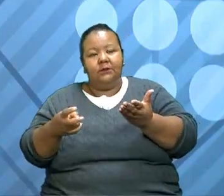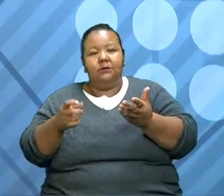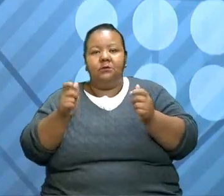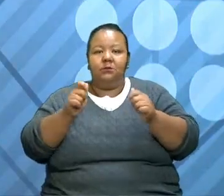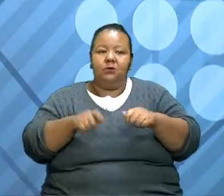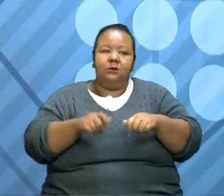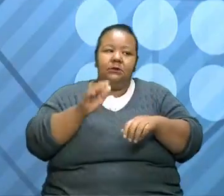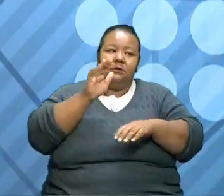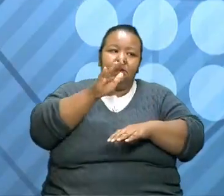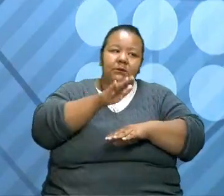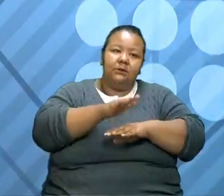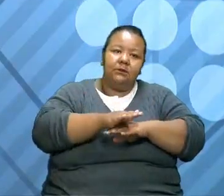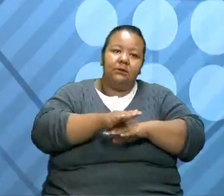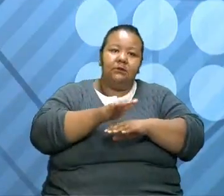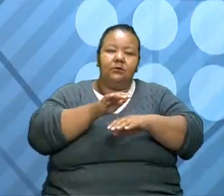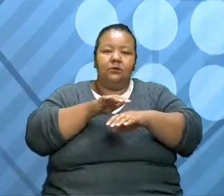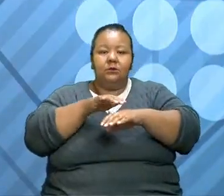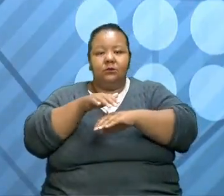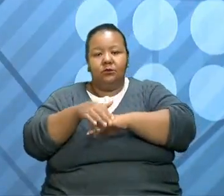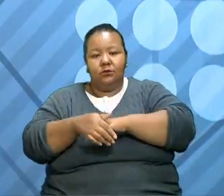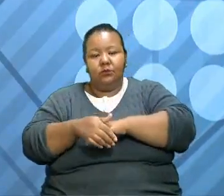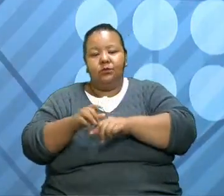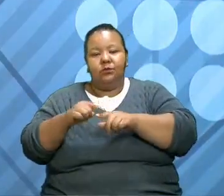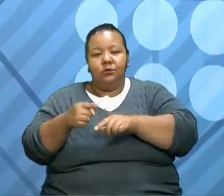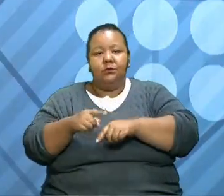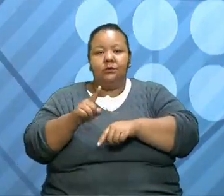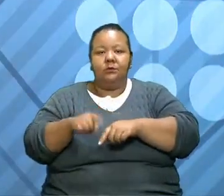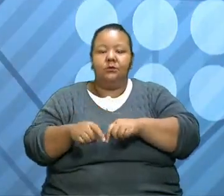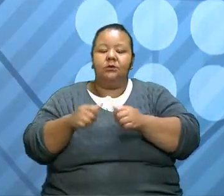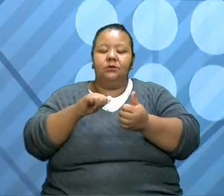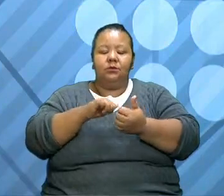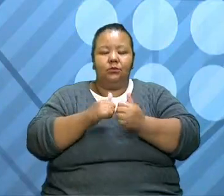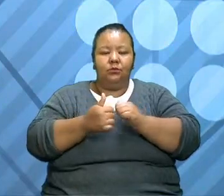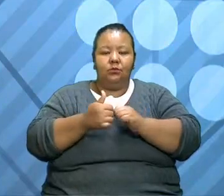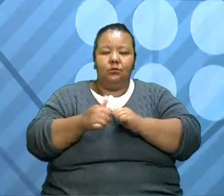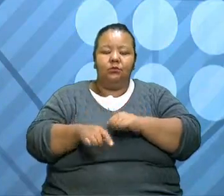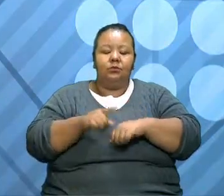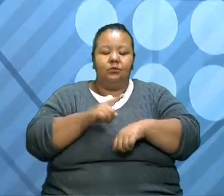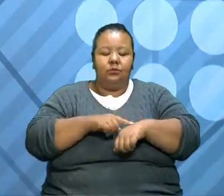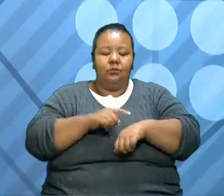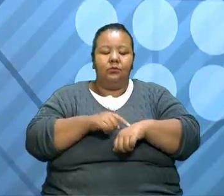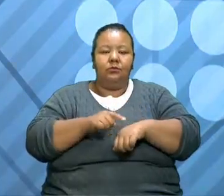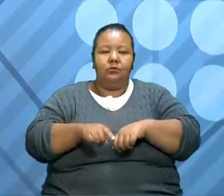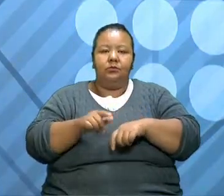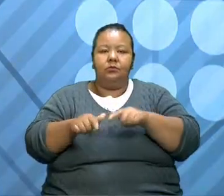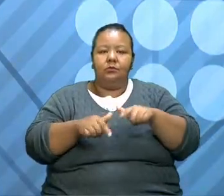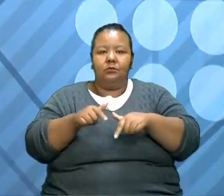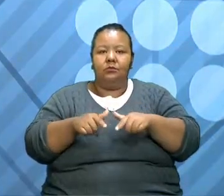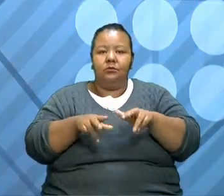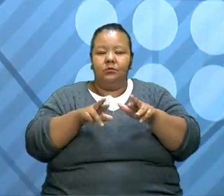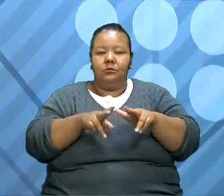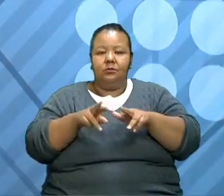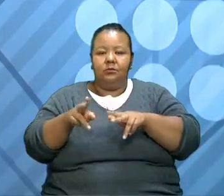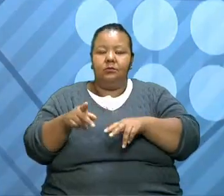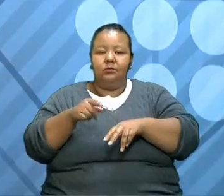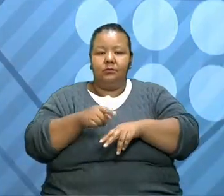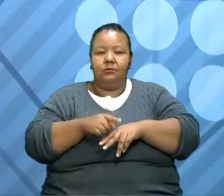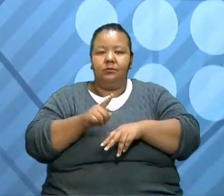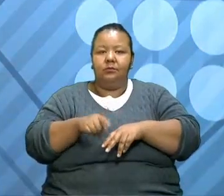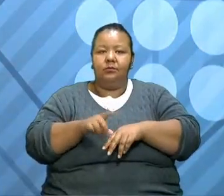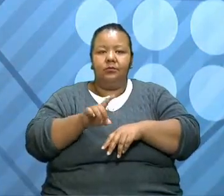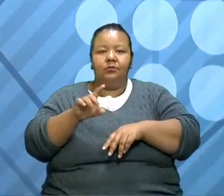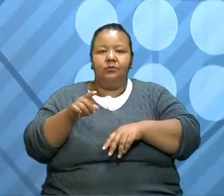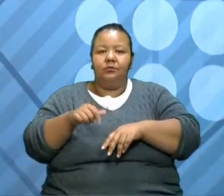à tarde, você vai trabalhar à noite, mas você vai ajustar os horários e trabalhar a mesma quantidade, vai. Então, não